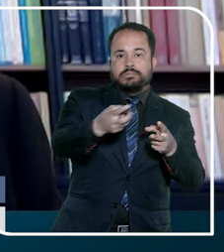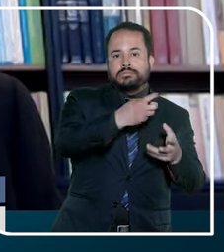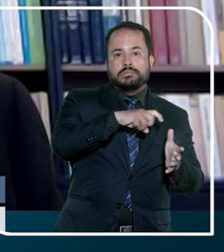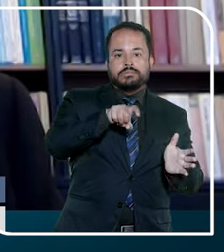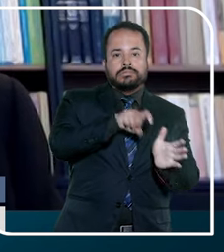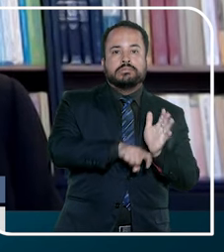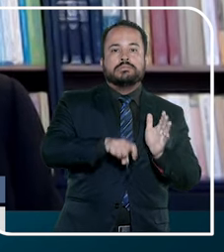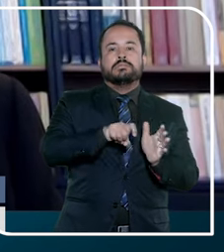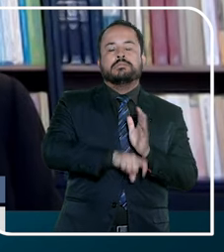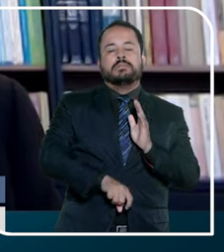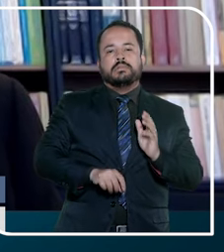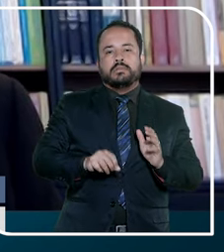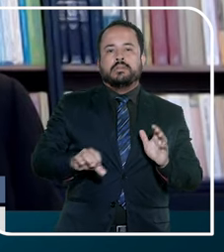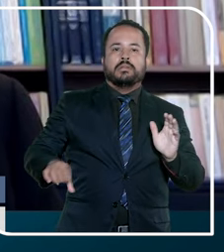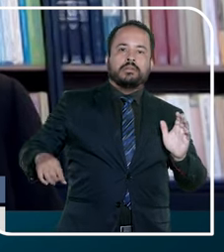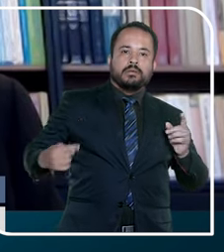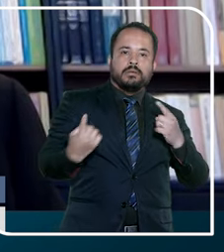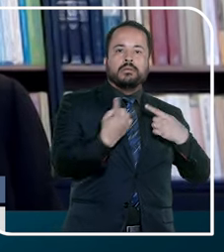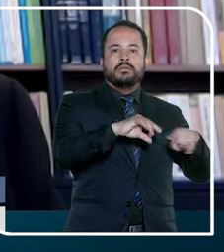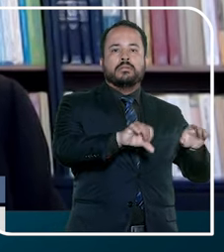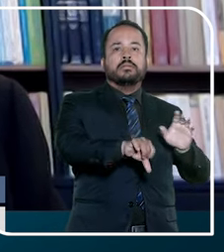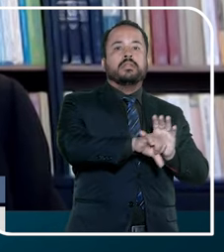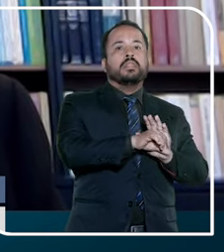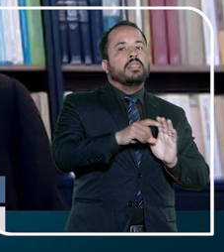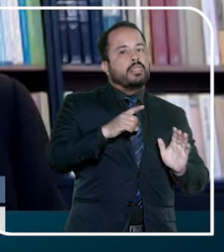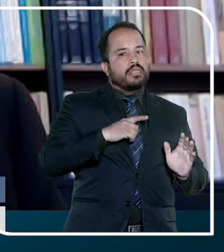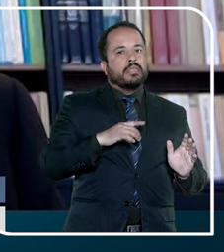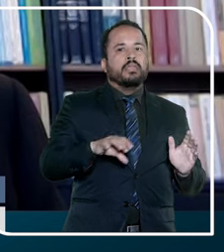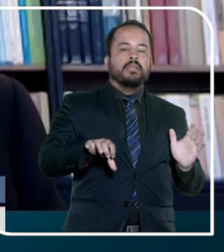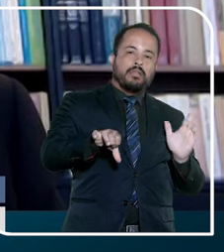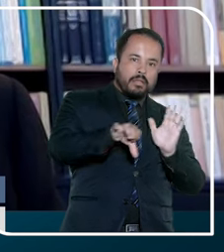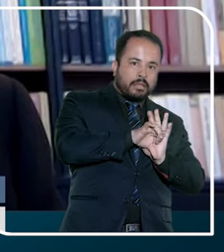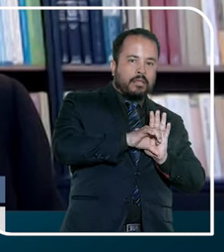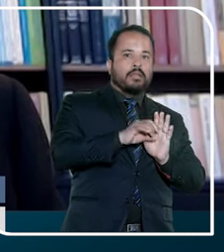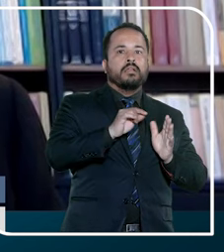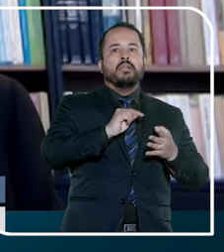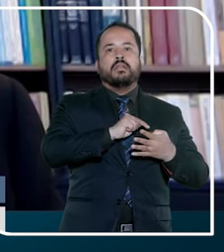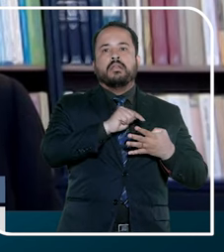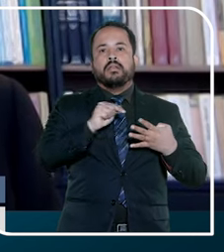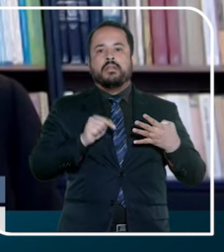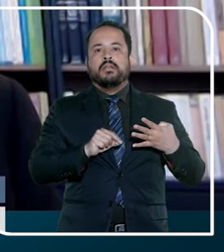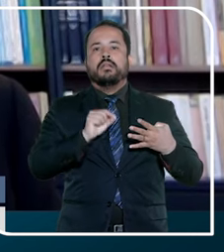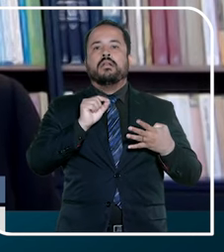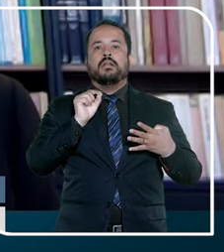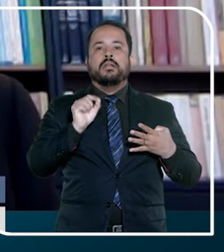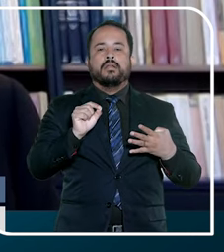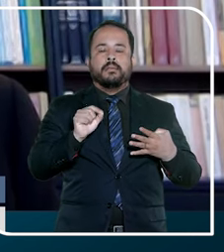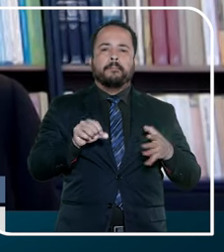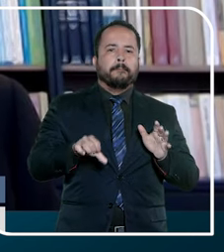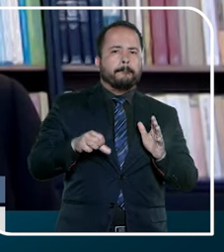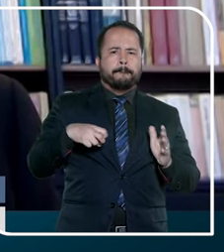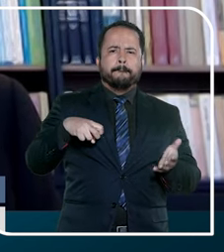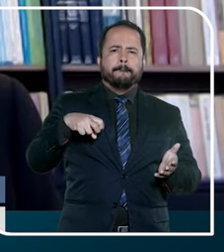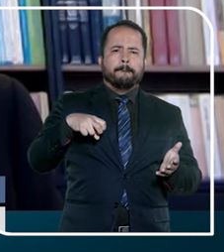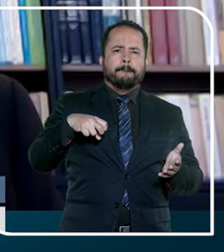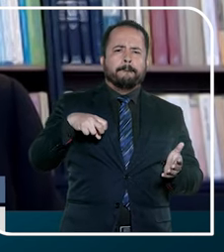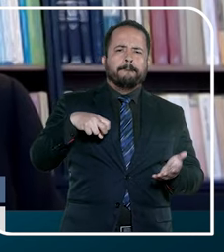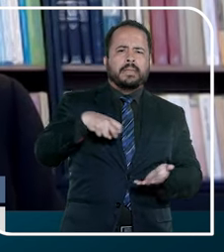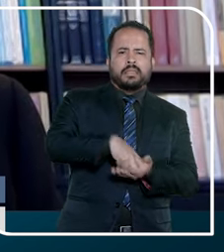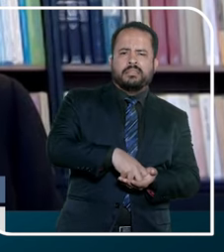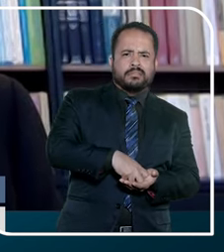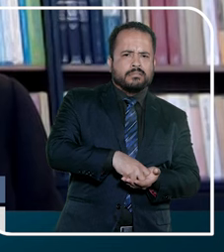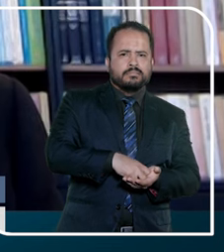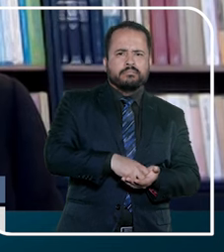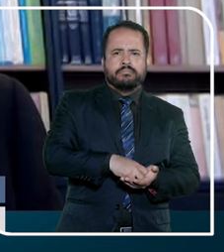e nesses casos até a legislação prevê essas hipóteses situações em que a pena deixa de ser aplicada Porque o fato é